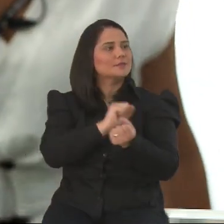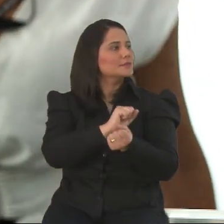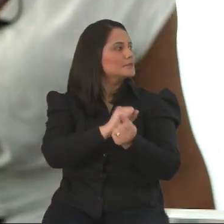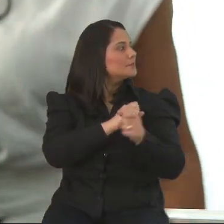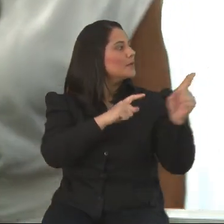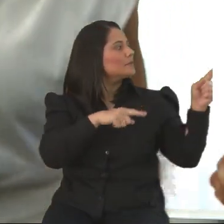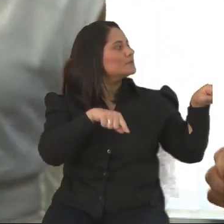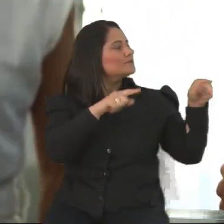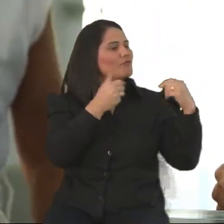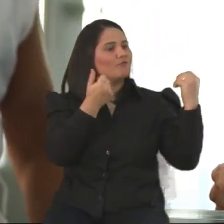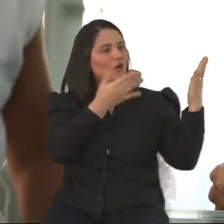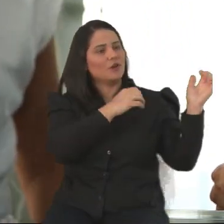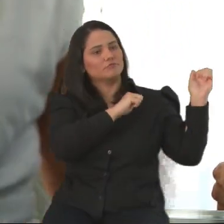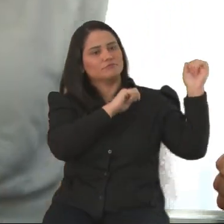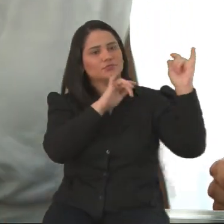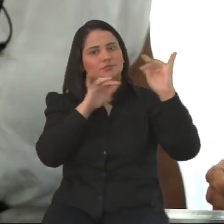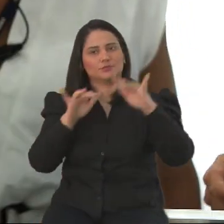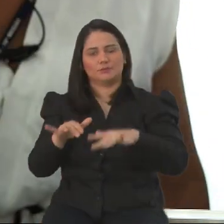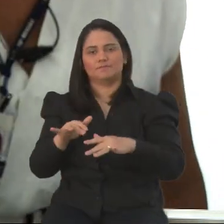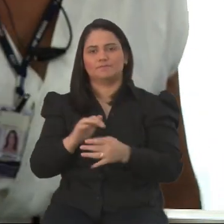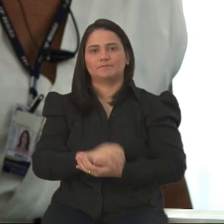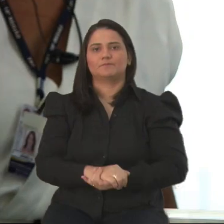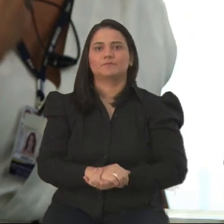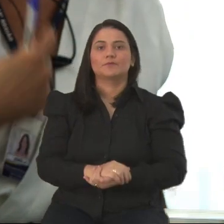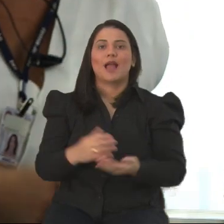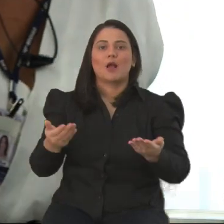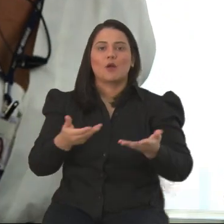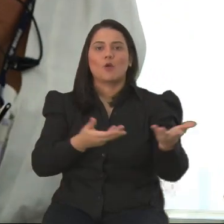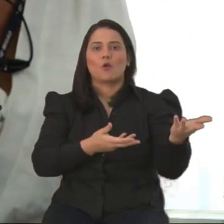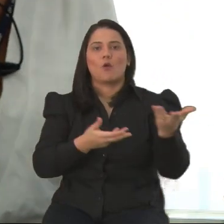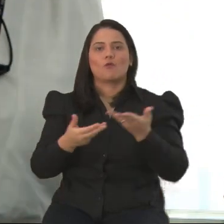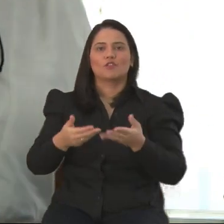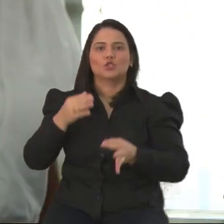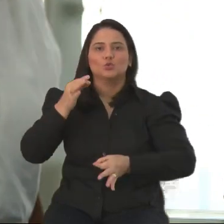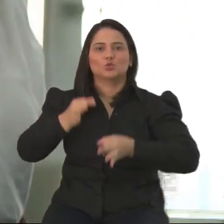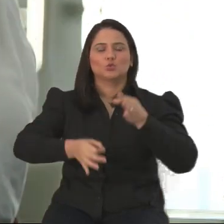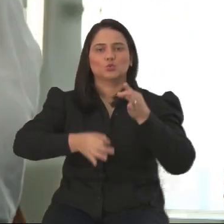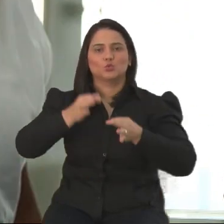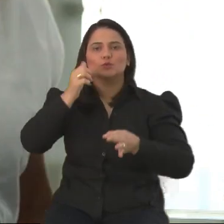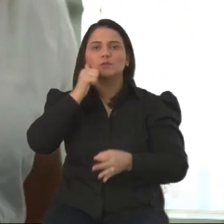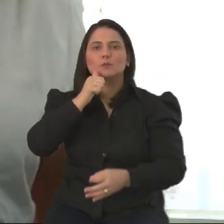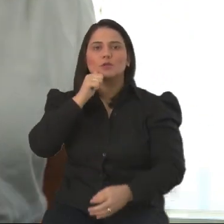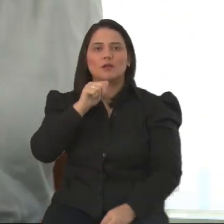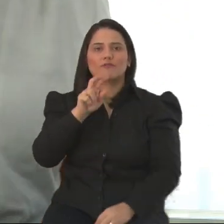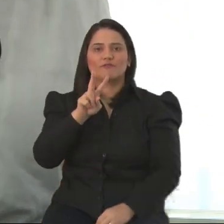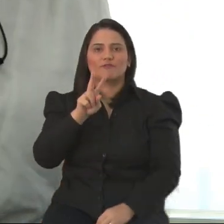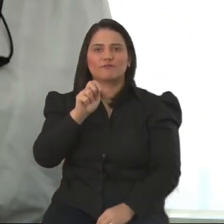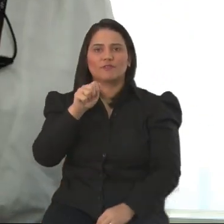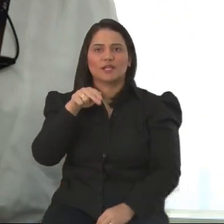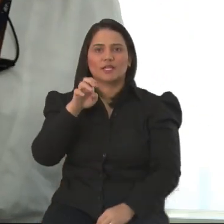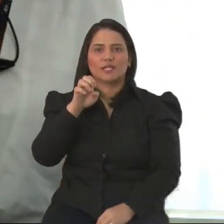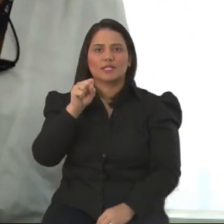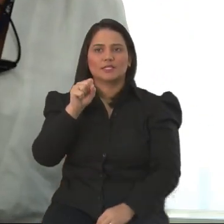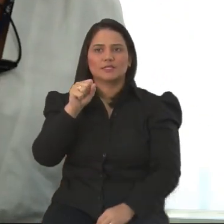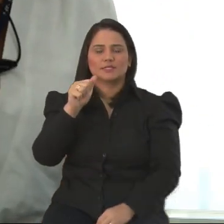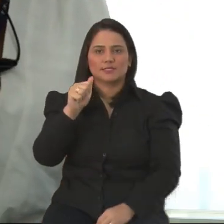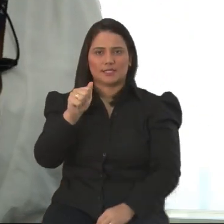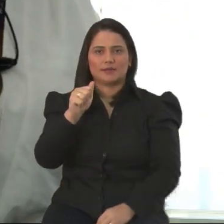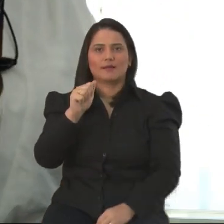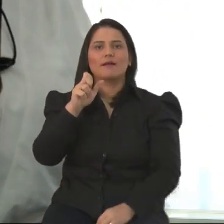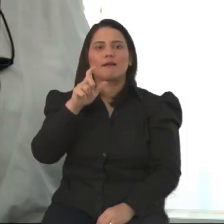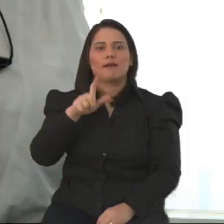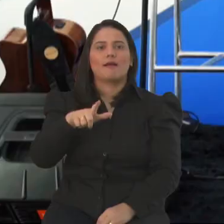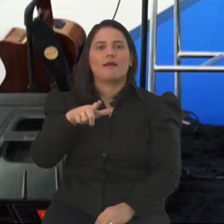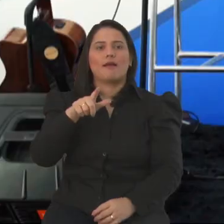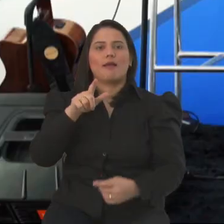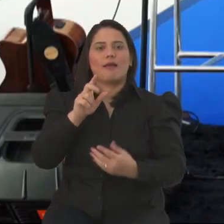dentro. Convidamos nesse momento a juíza Vanessa Rodrigues Vieira para fazer uso da palavra em nome da Escola Judicial.